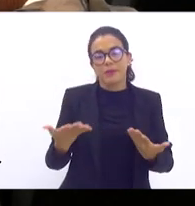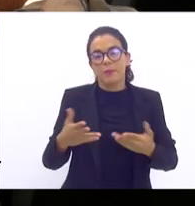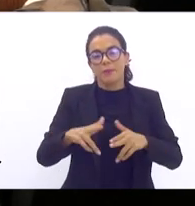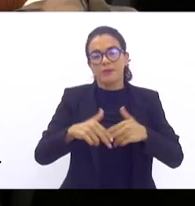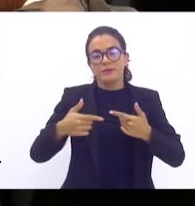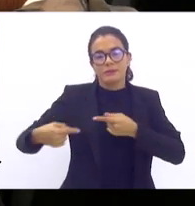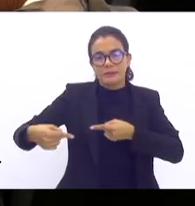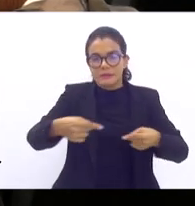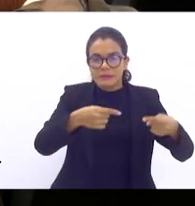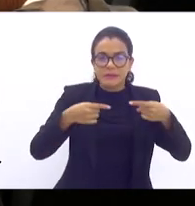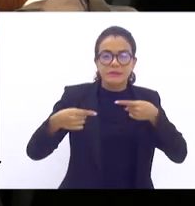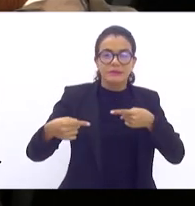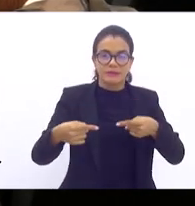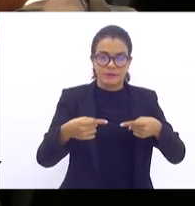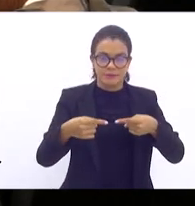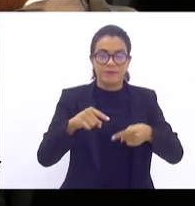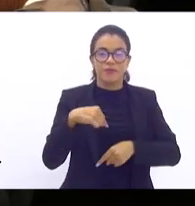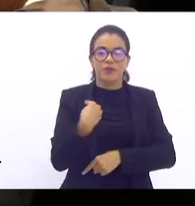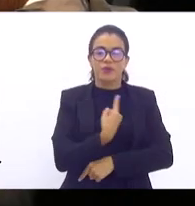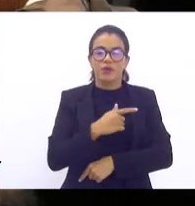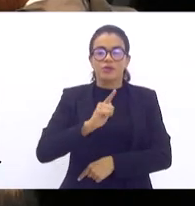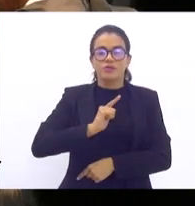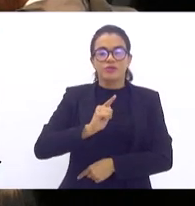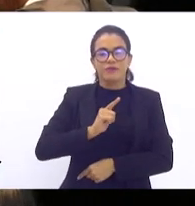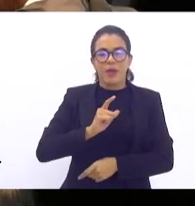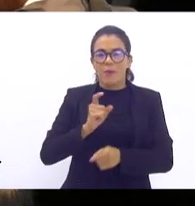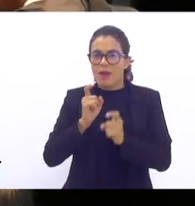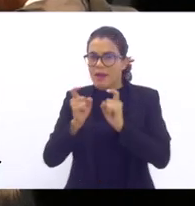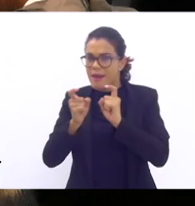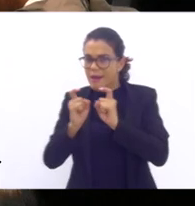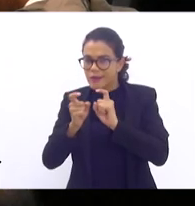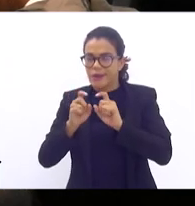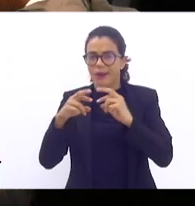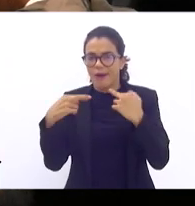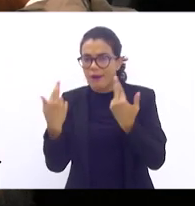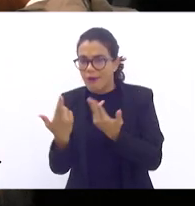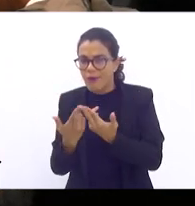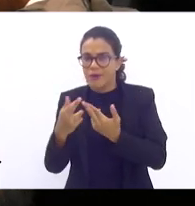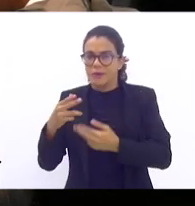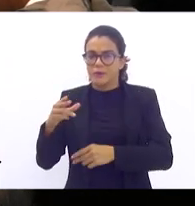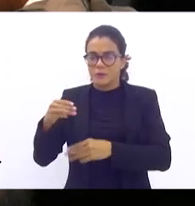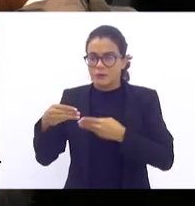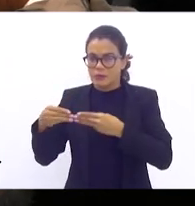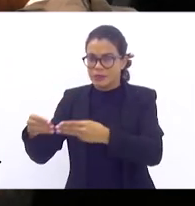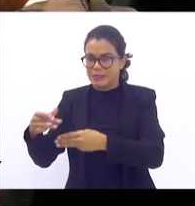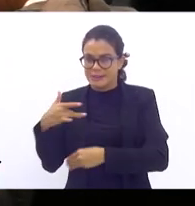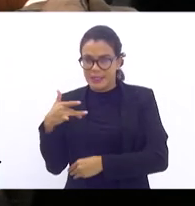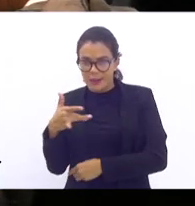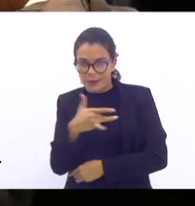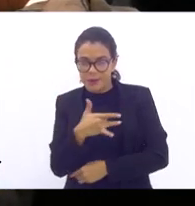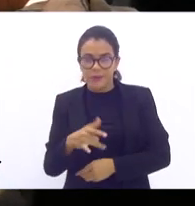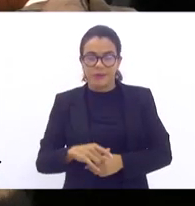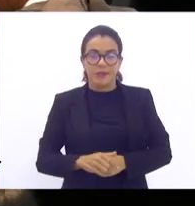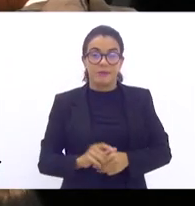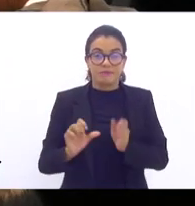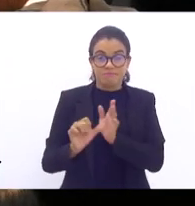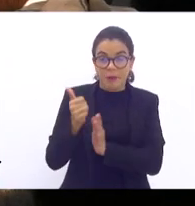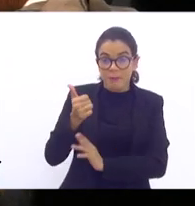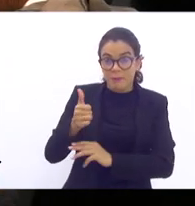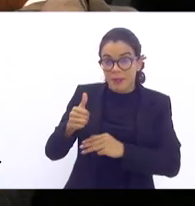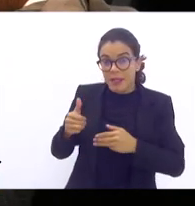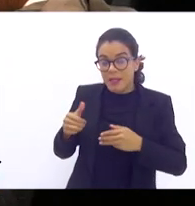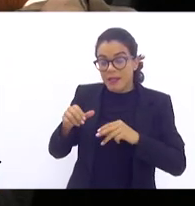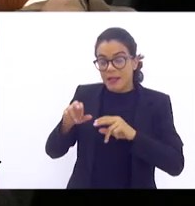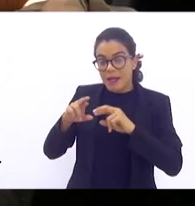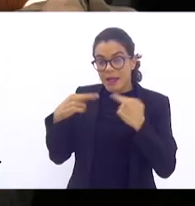vemos isso seja feito nós tivemos várias reuniões no Ministério da Saúde né na primeira delas